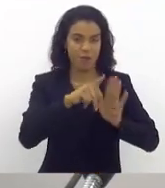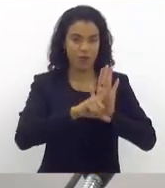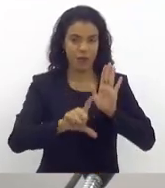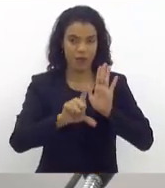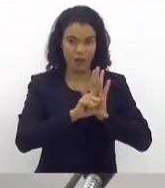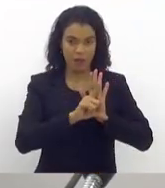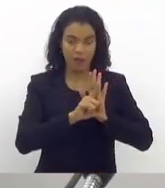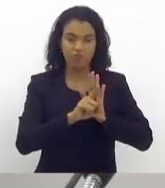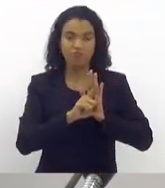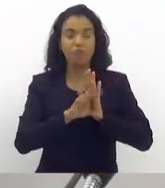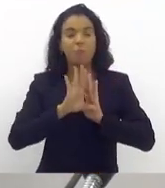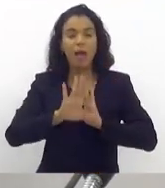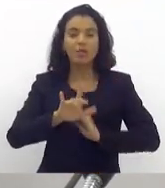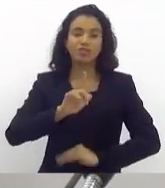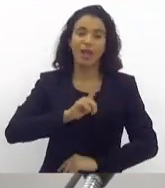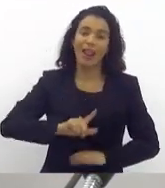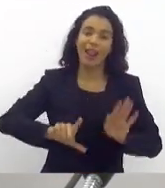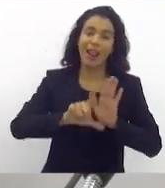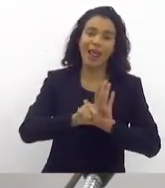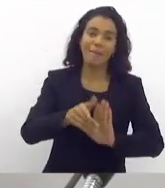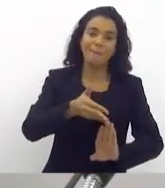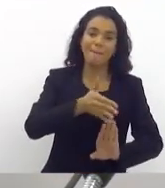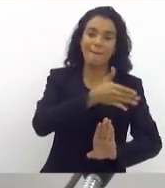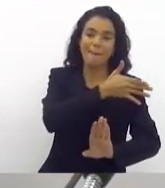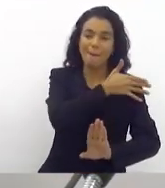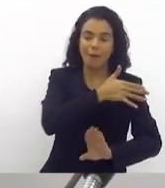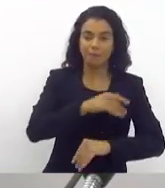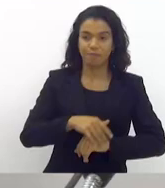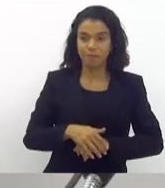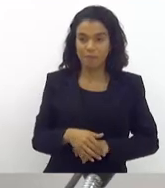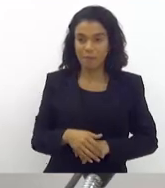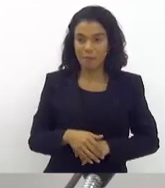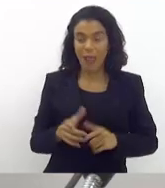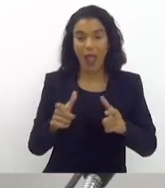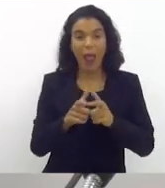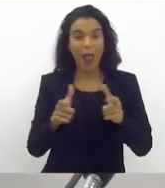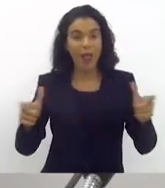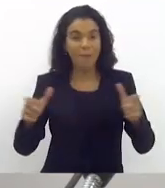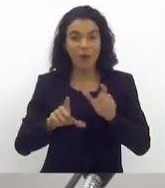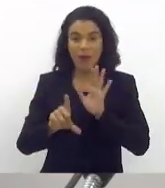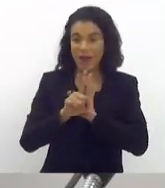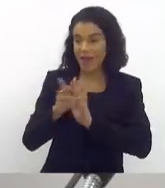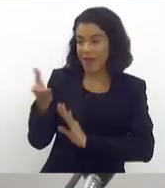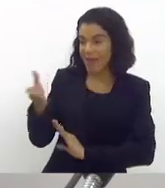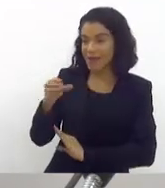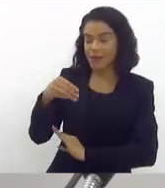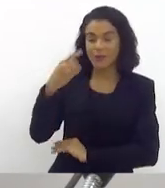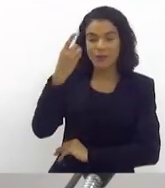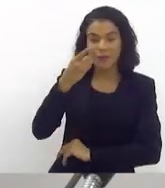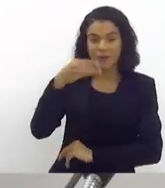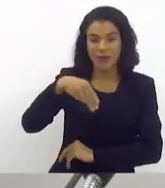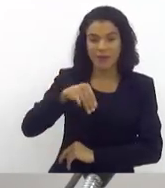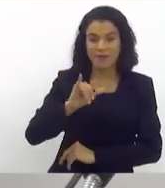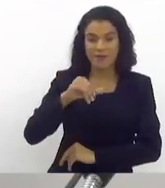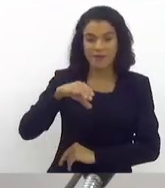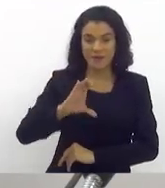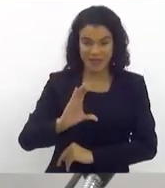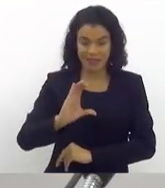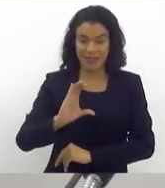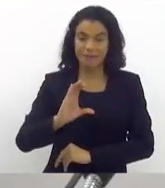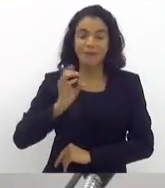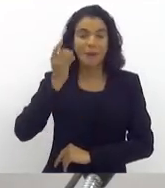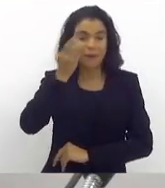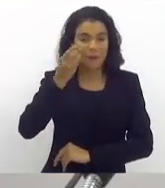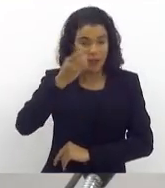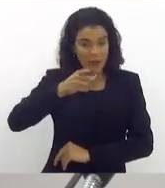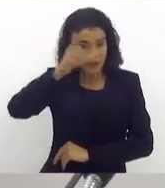já existente. O deputado Carlos Mink é muito vítima, porque a maioria das leis é de autoria dele. O deputado Luiz Paulo também,